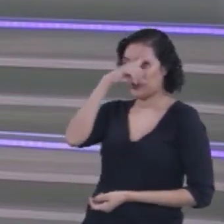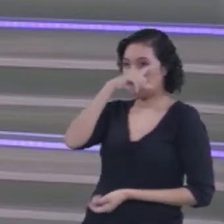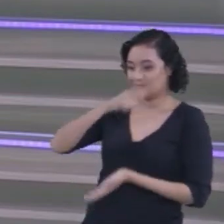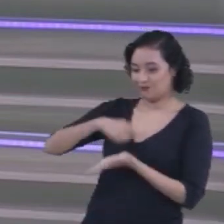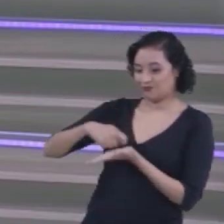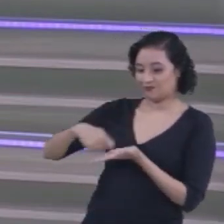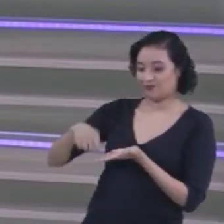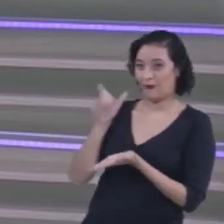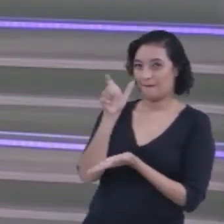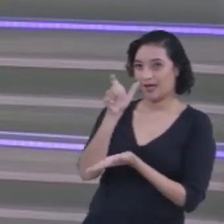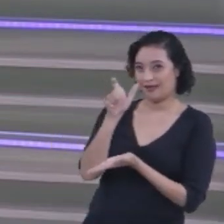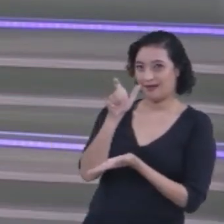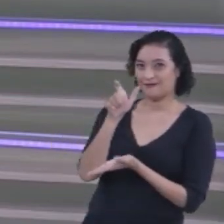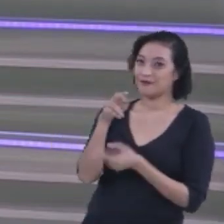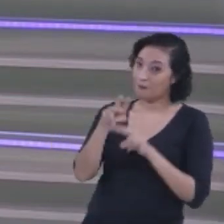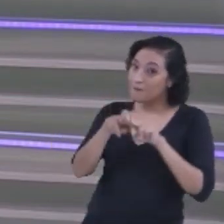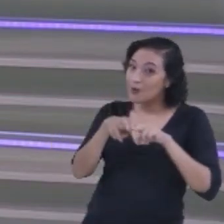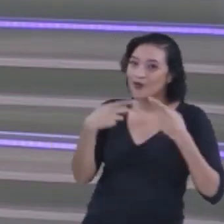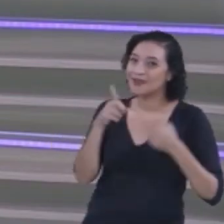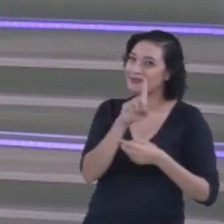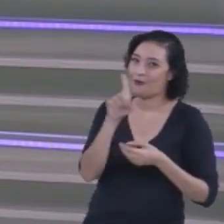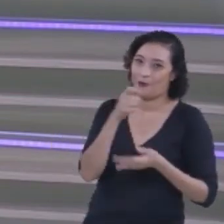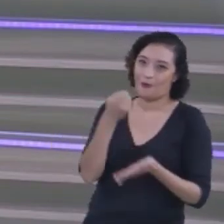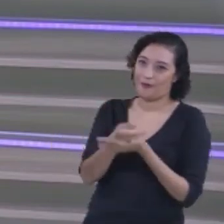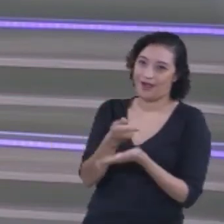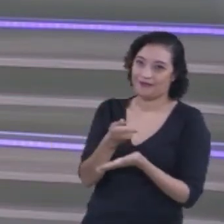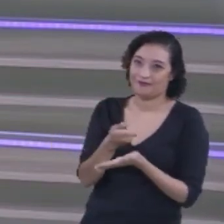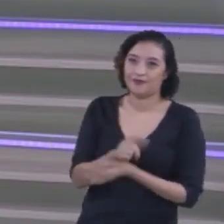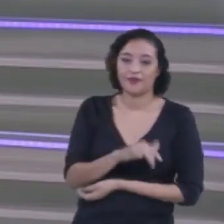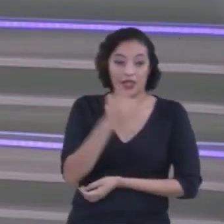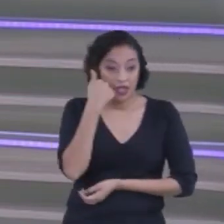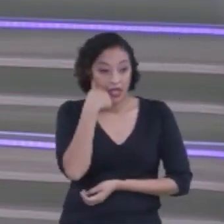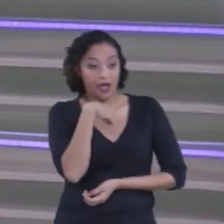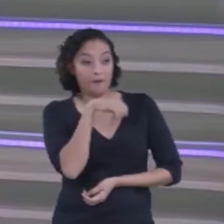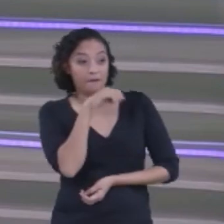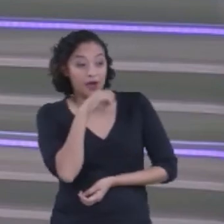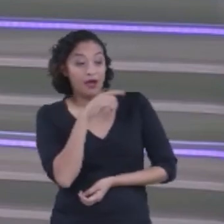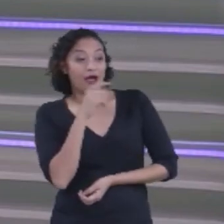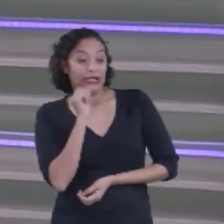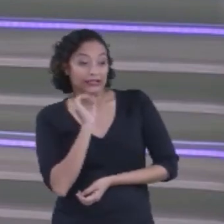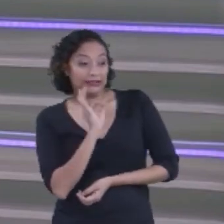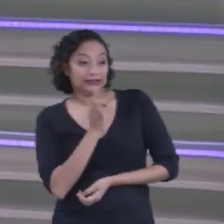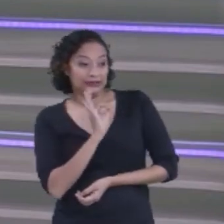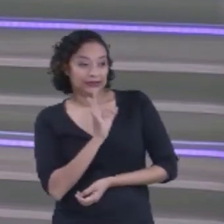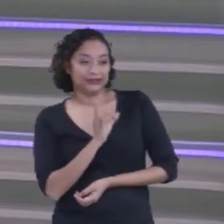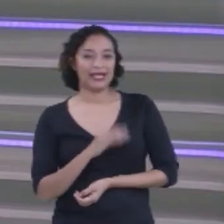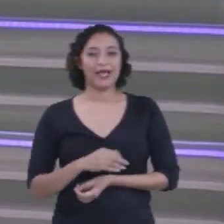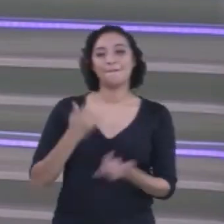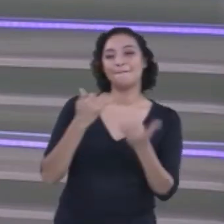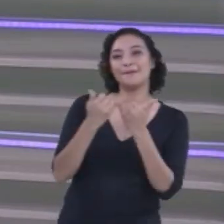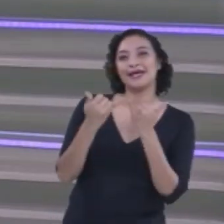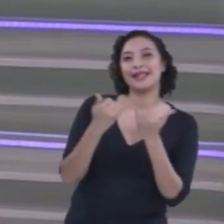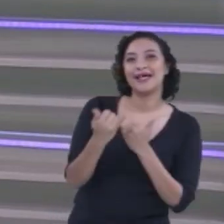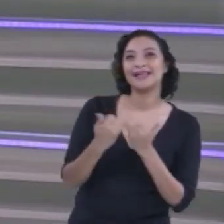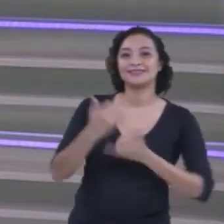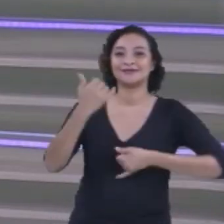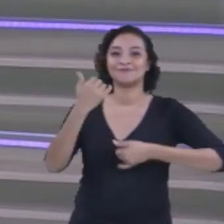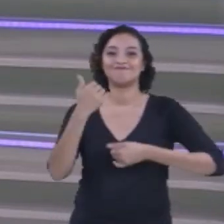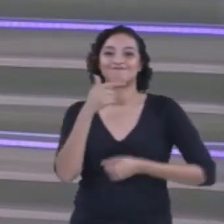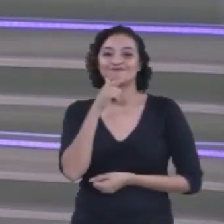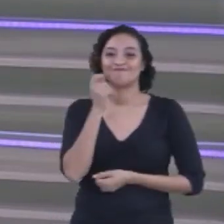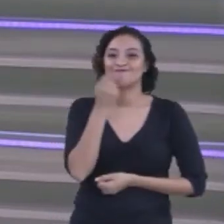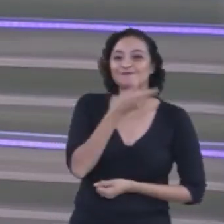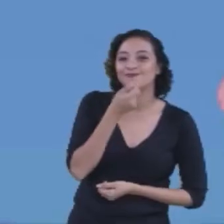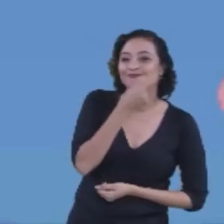gente percebe que gerou aqui no texto o quê? Um certo humor, né? E o humor é utilizado muitas vezes para quê?